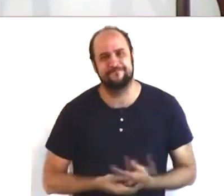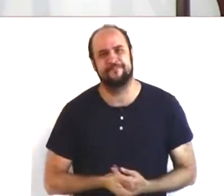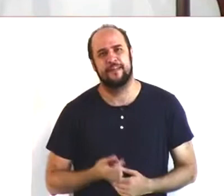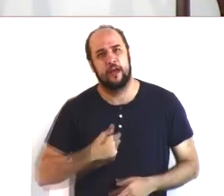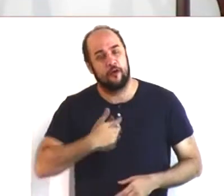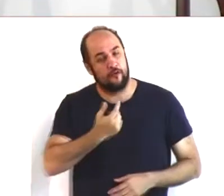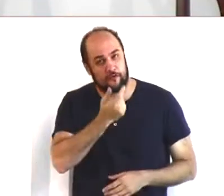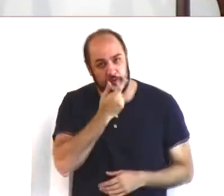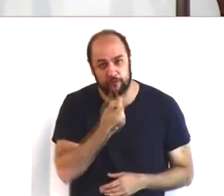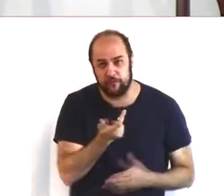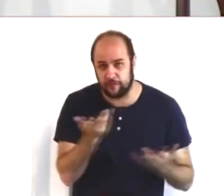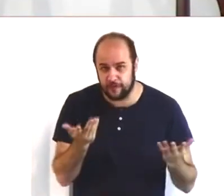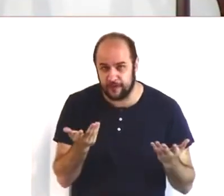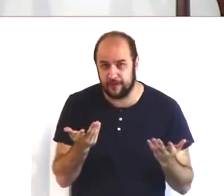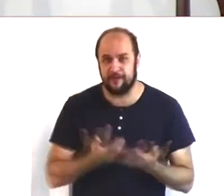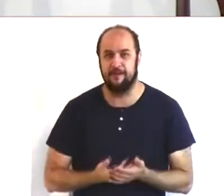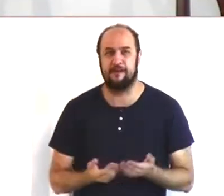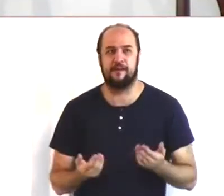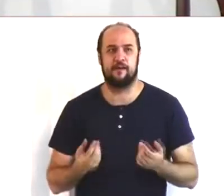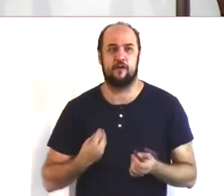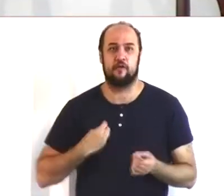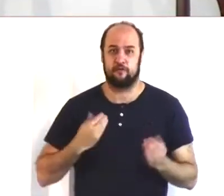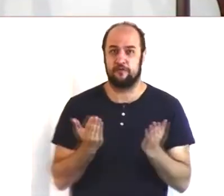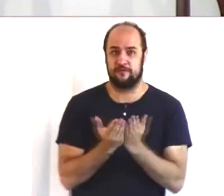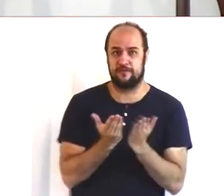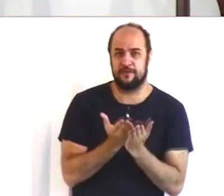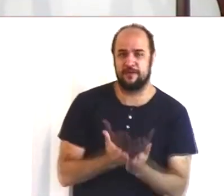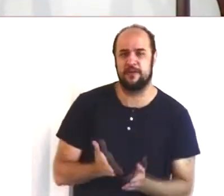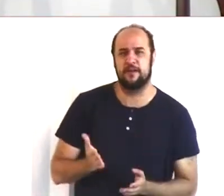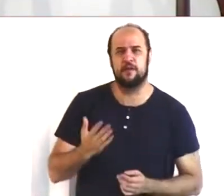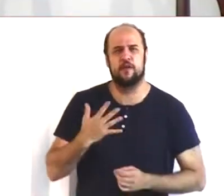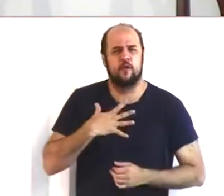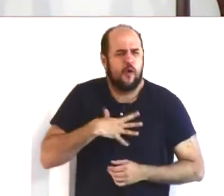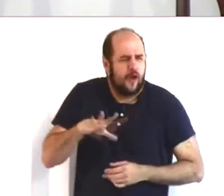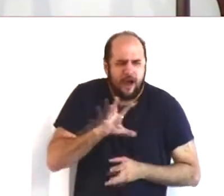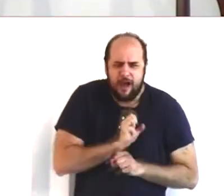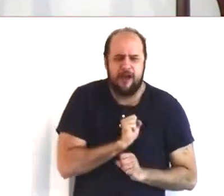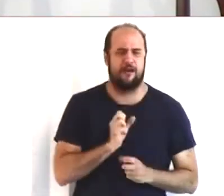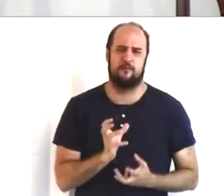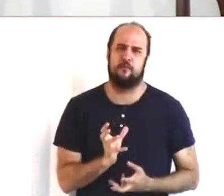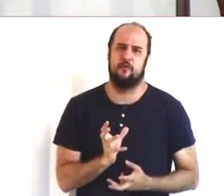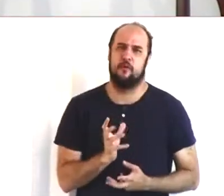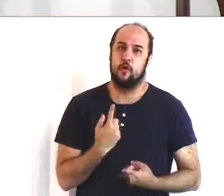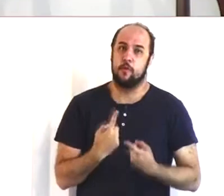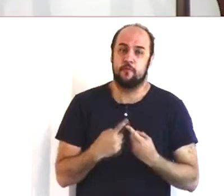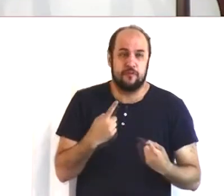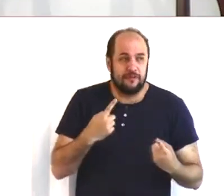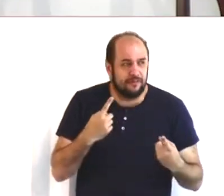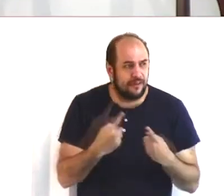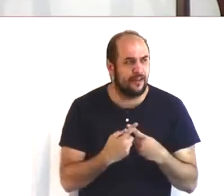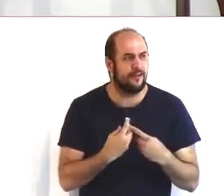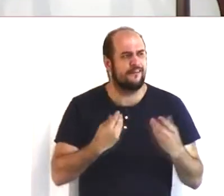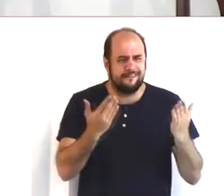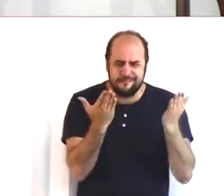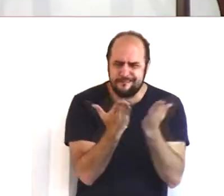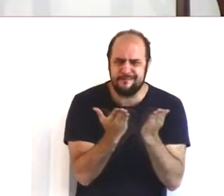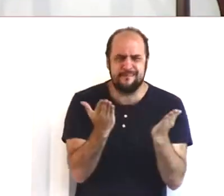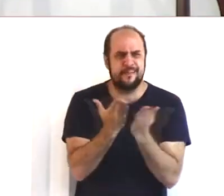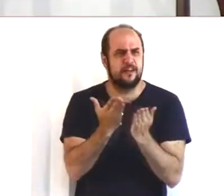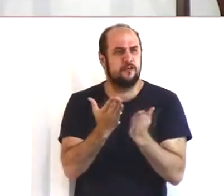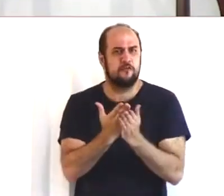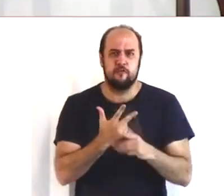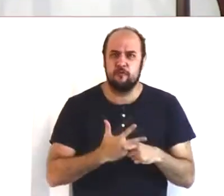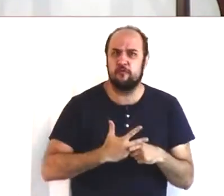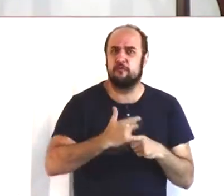eu falo do cristianismo, sempre falo de maneira muito apaixonada, porque o cristianismo é um movimento de